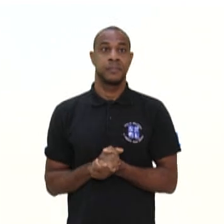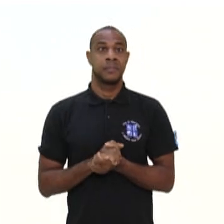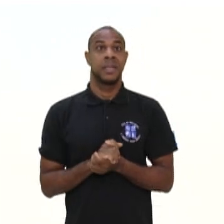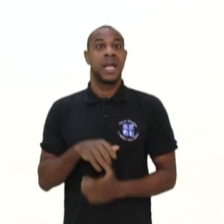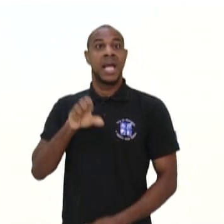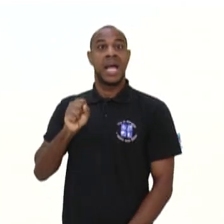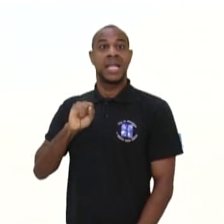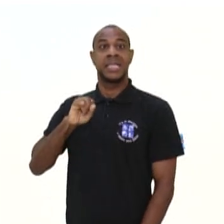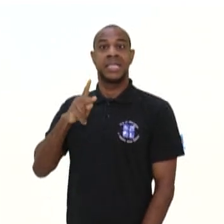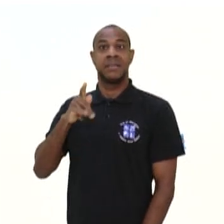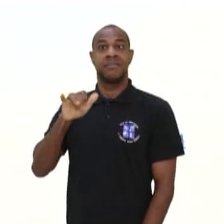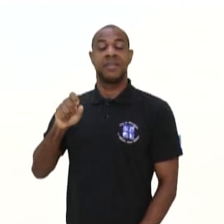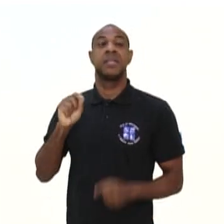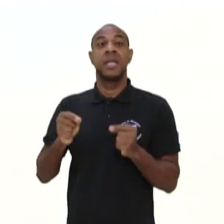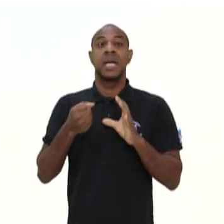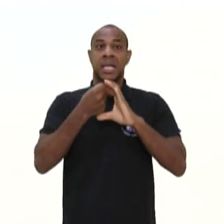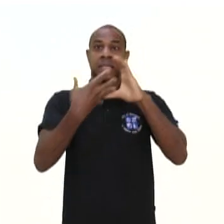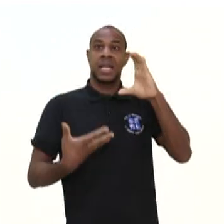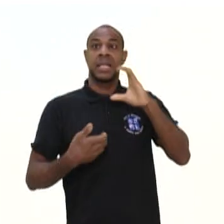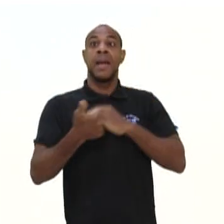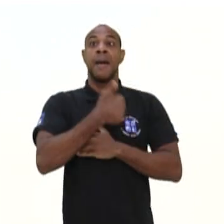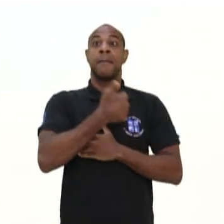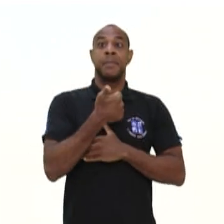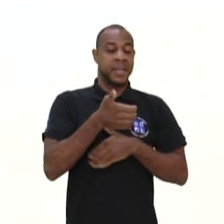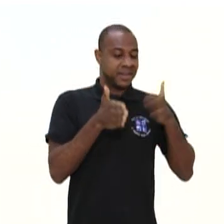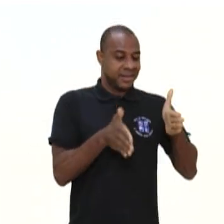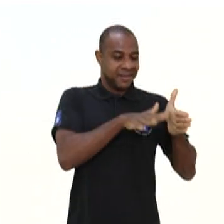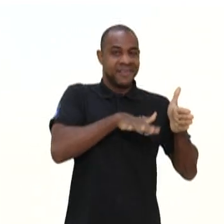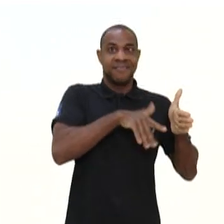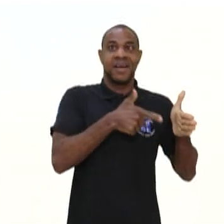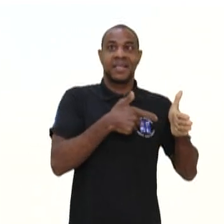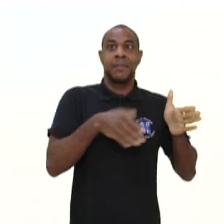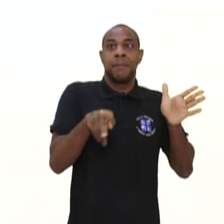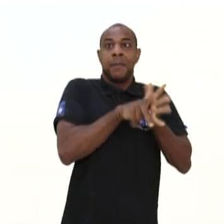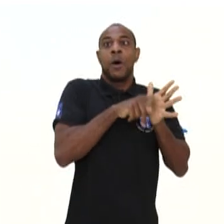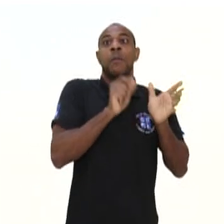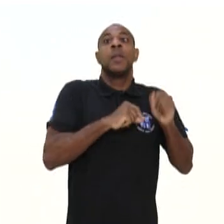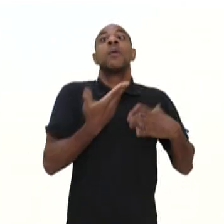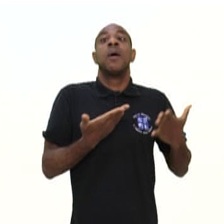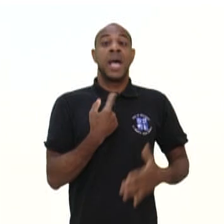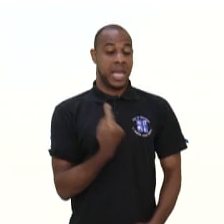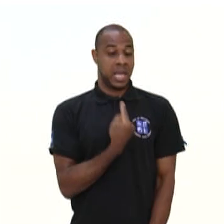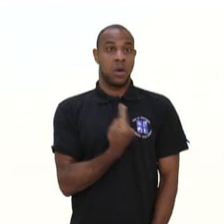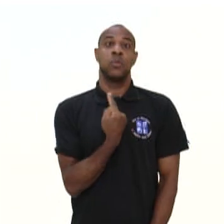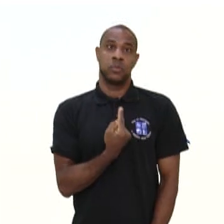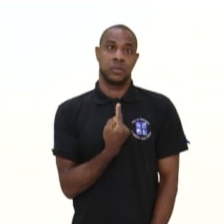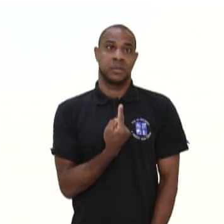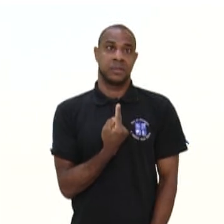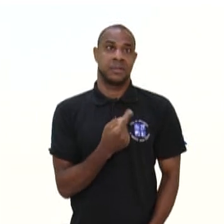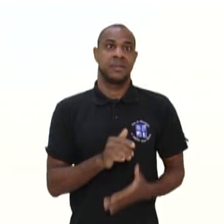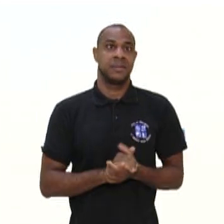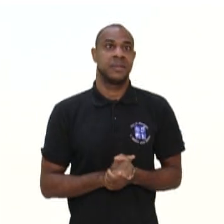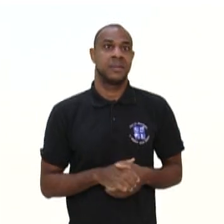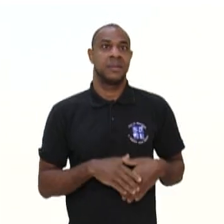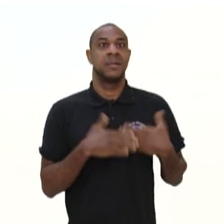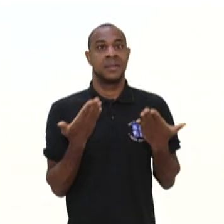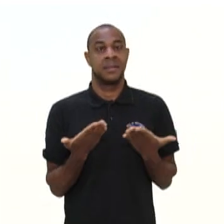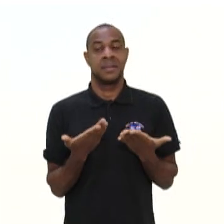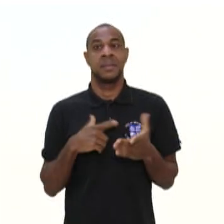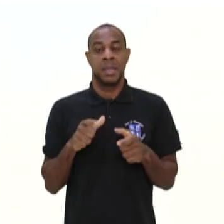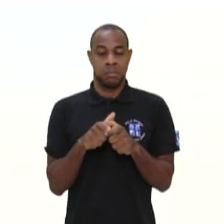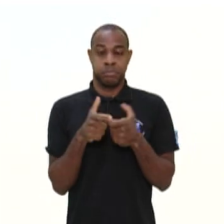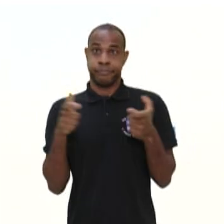sífilis é caracterizada na primeira fase por uma lesão específica. Geralmente ela é única, indolor e com base